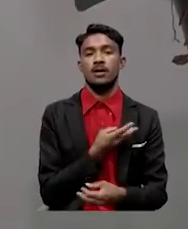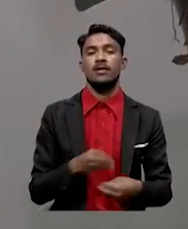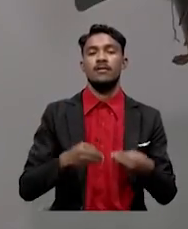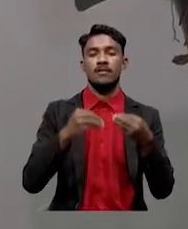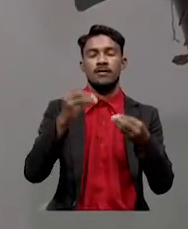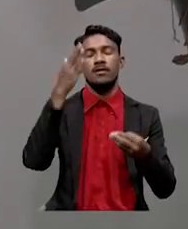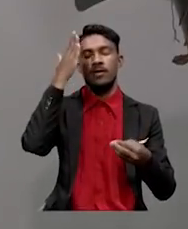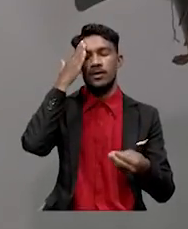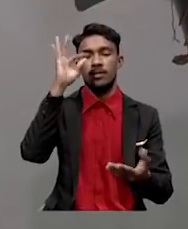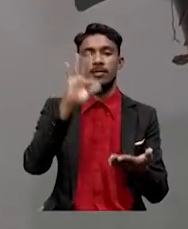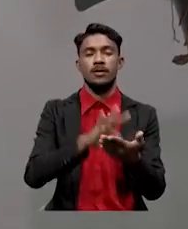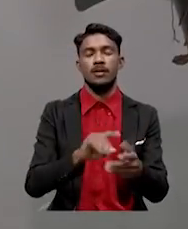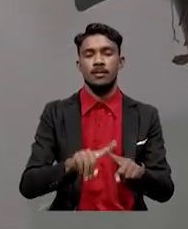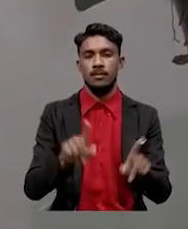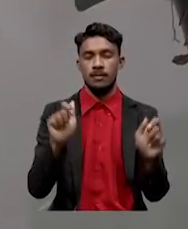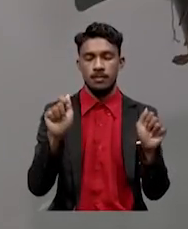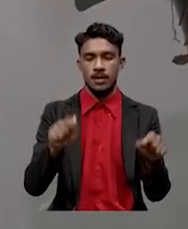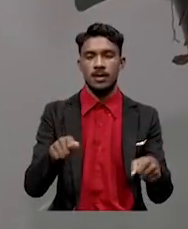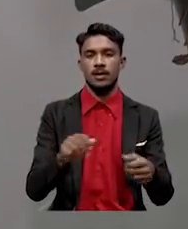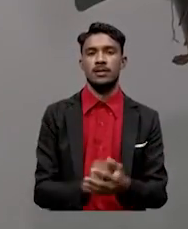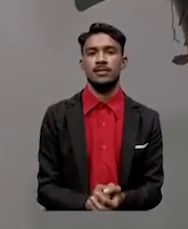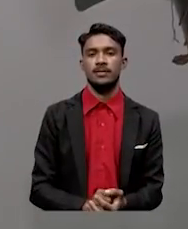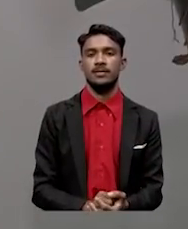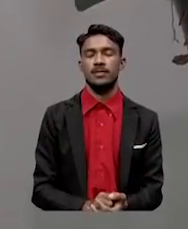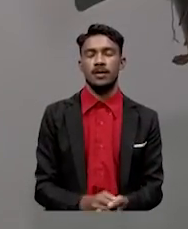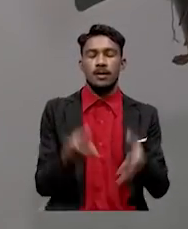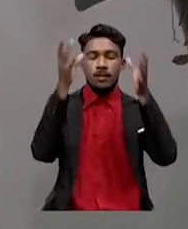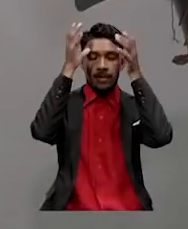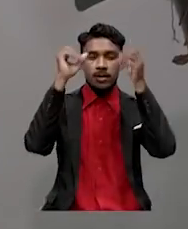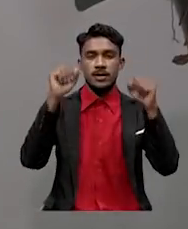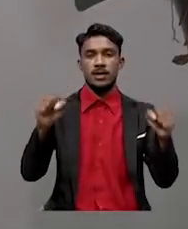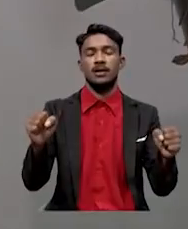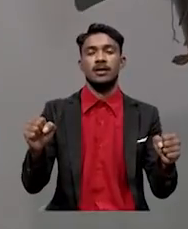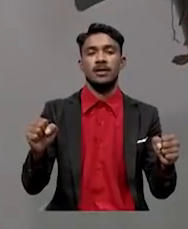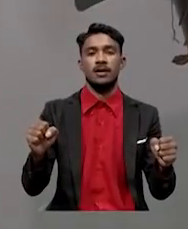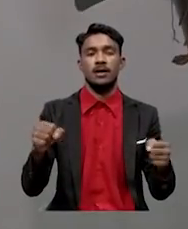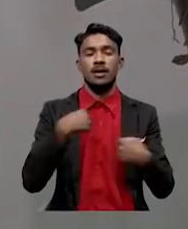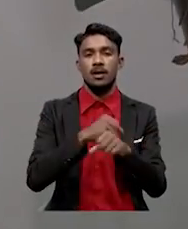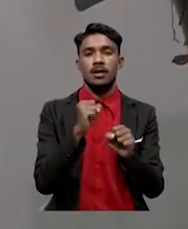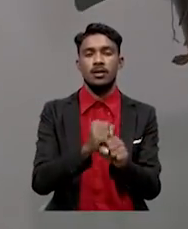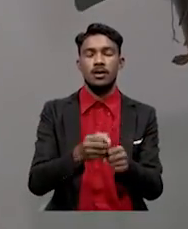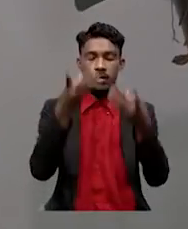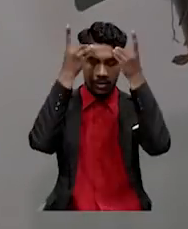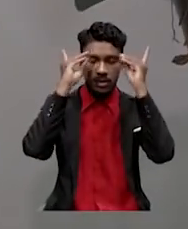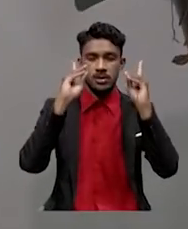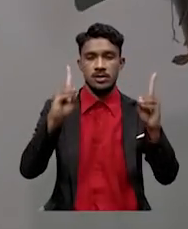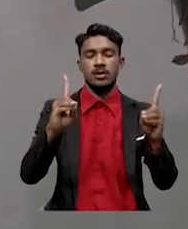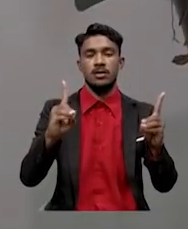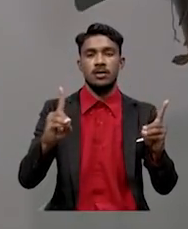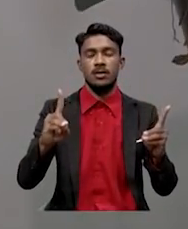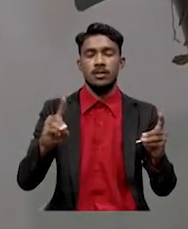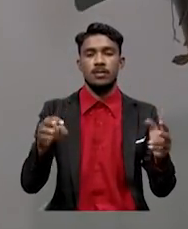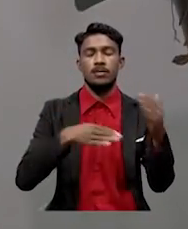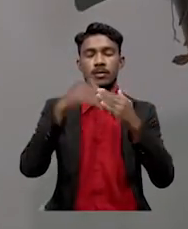ponto de vista, belemos, presidente, rola medidas, só pensamento de ansia, né? Que até crise institucional, não é